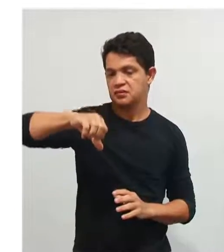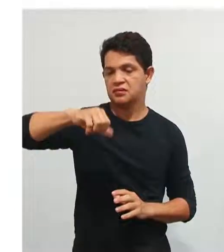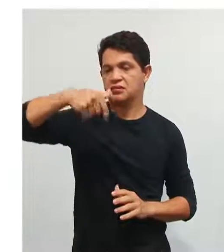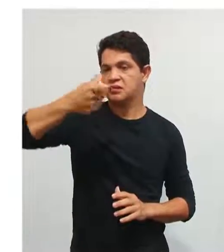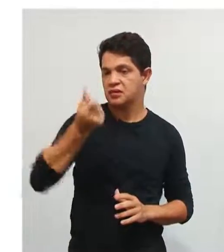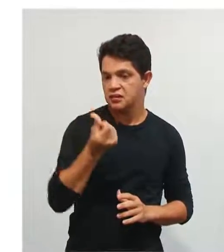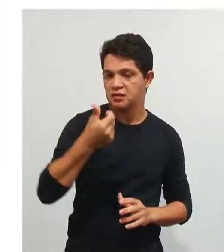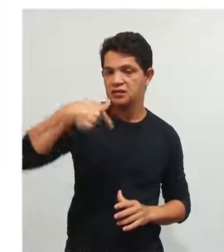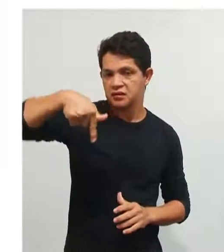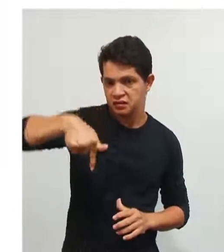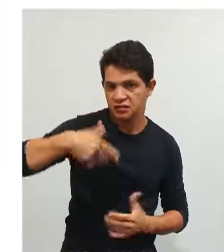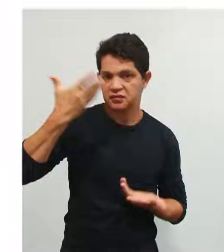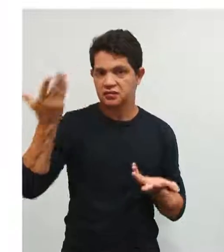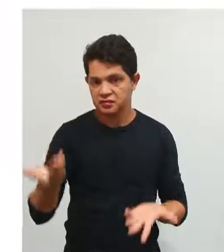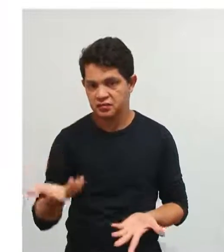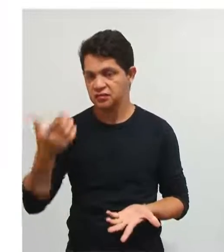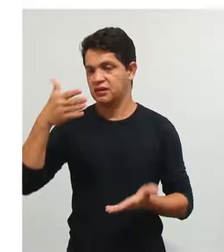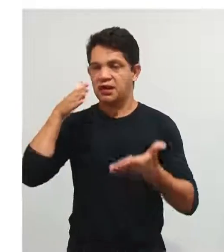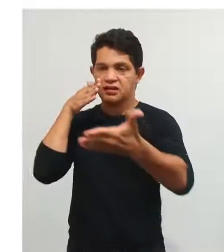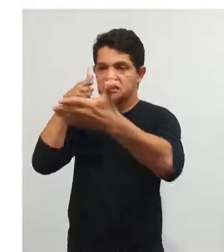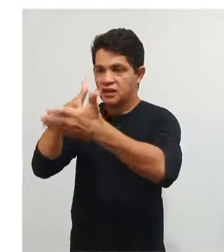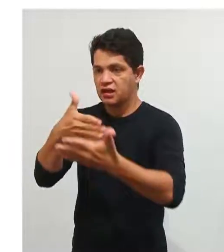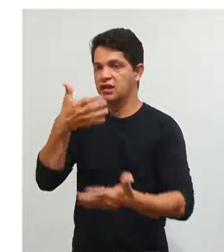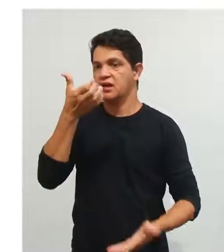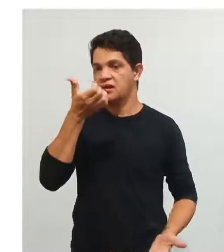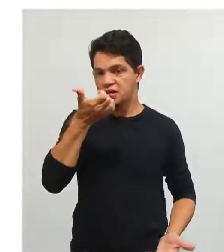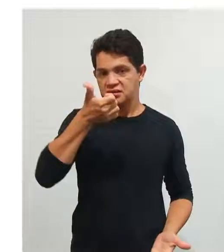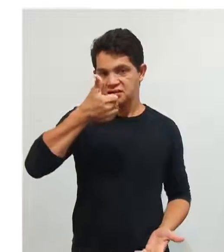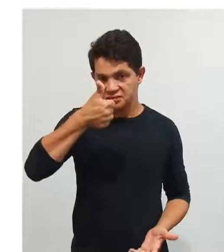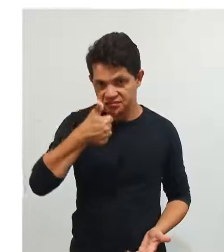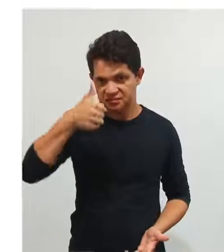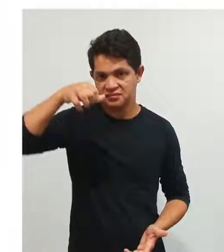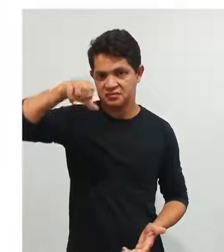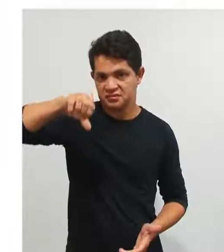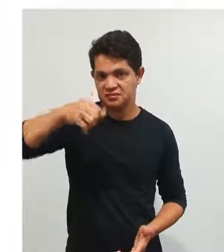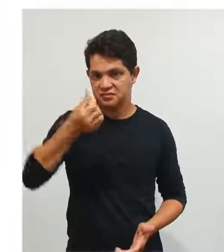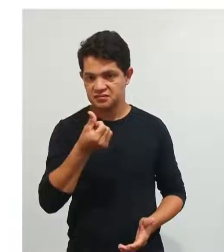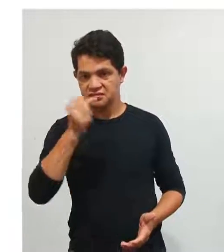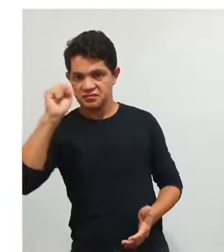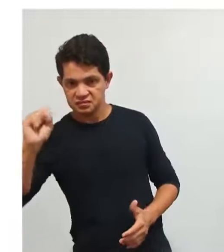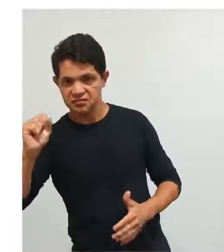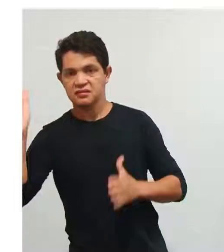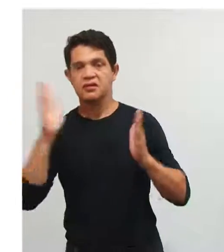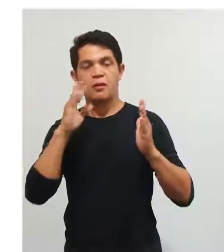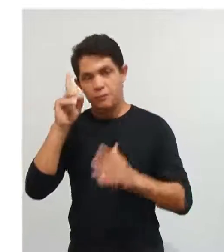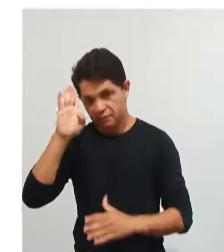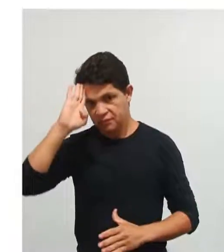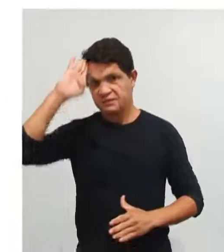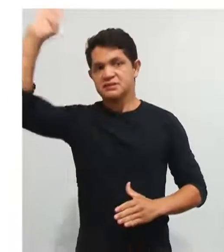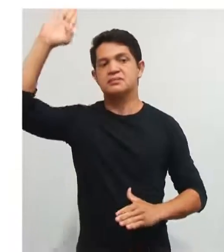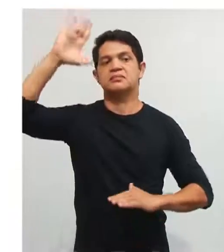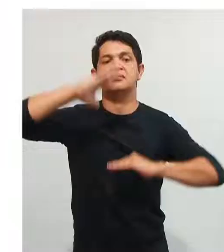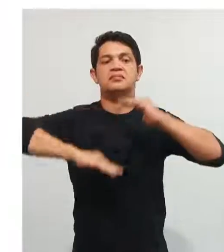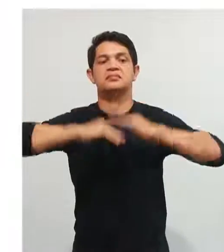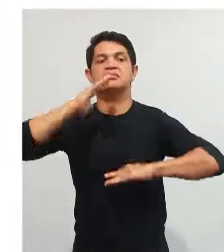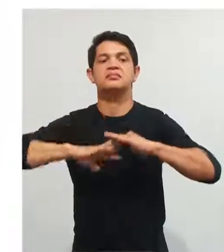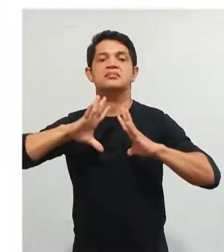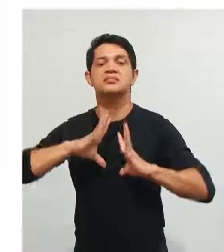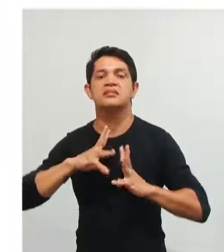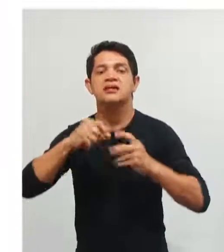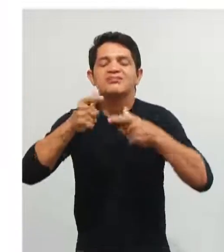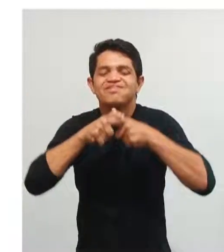1967 e 1968. Seus principais participantes formaram um